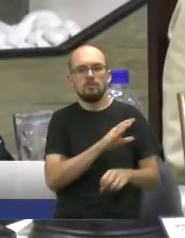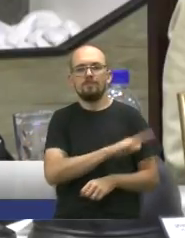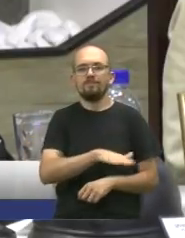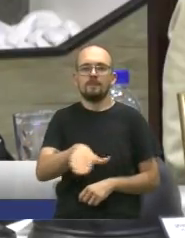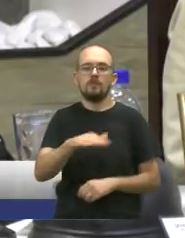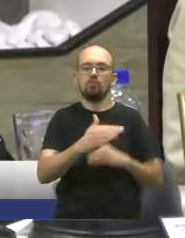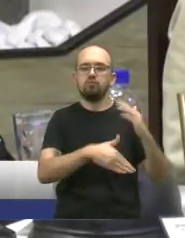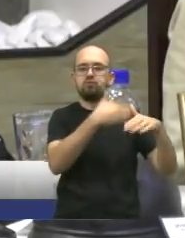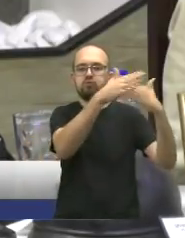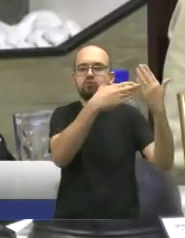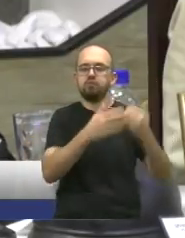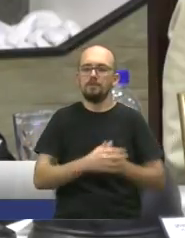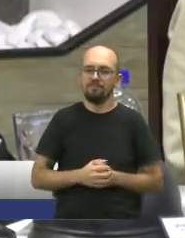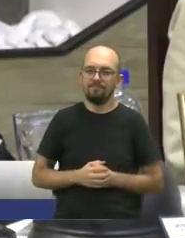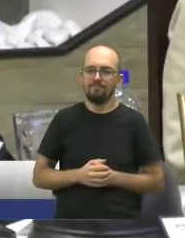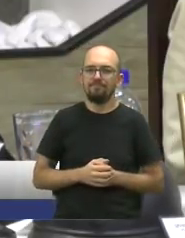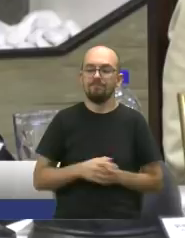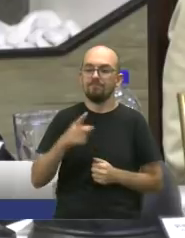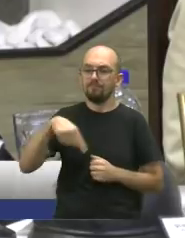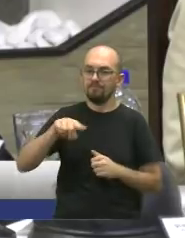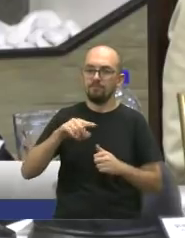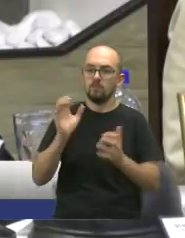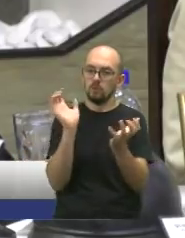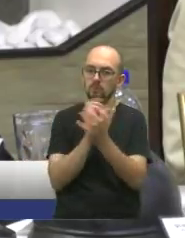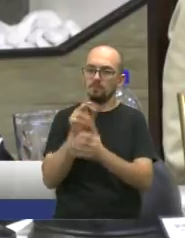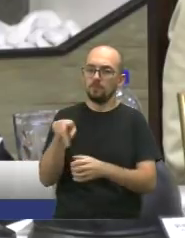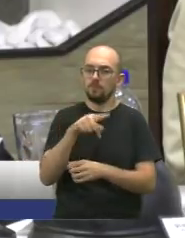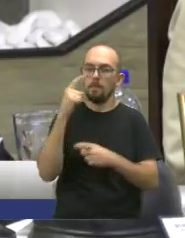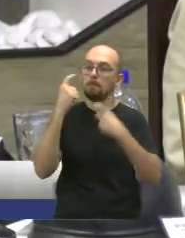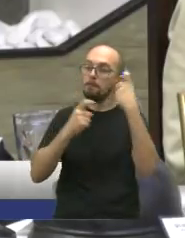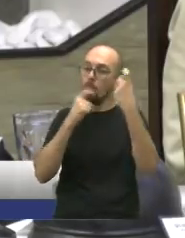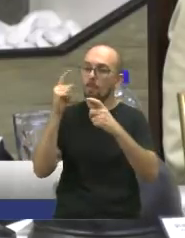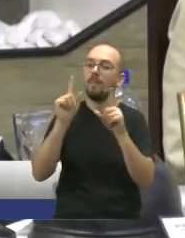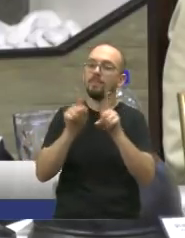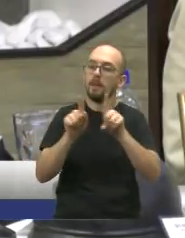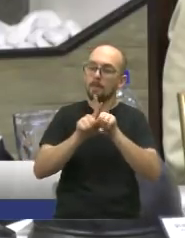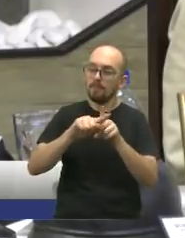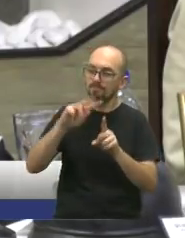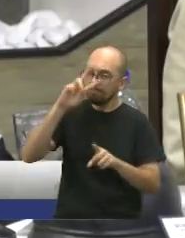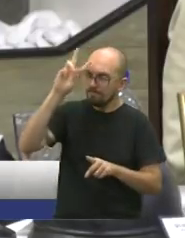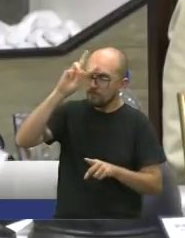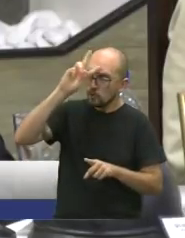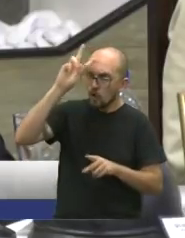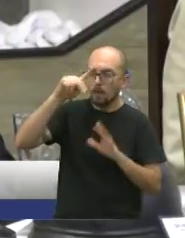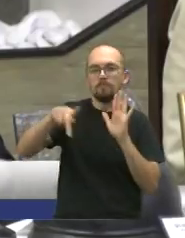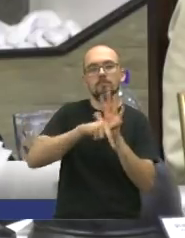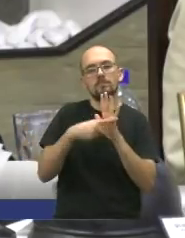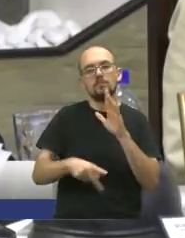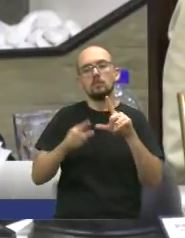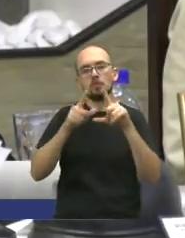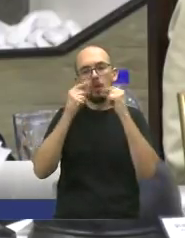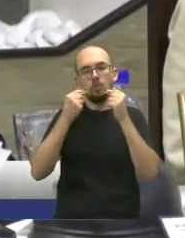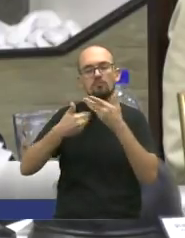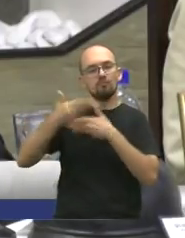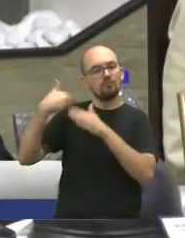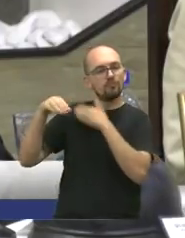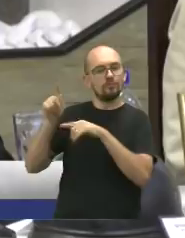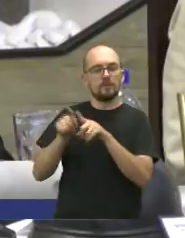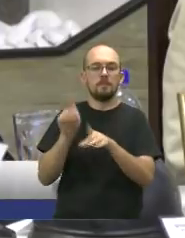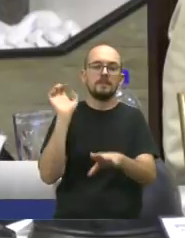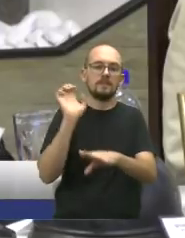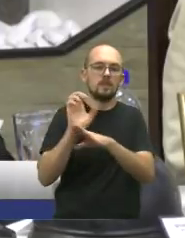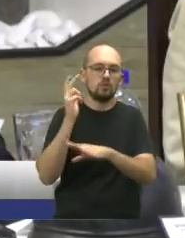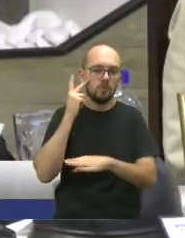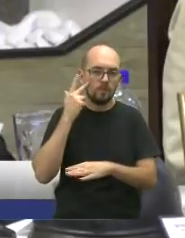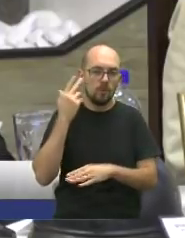crianças, preocupados com a memória do povo da nossa querida Jaú e do nosso estado de São